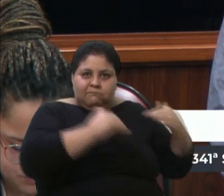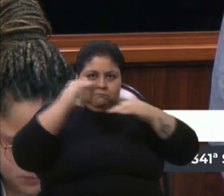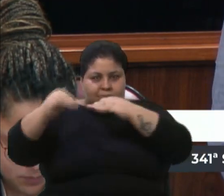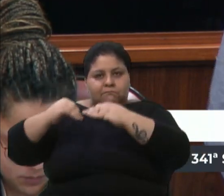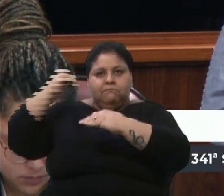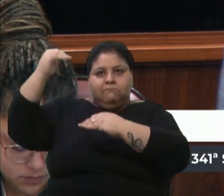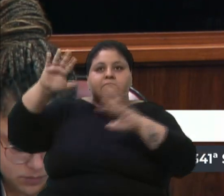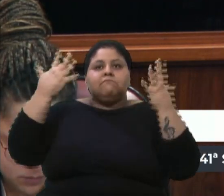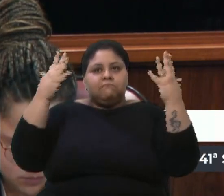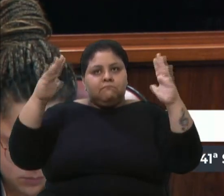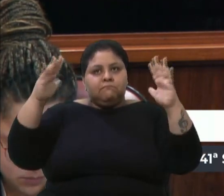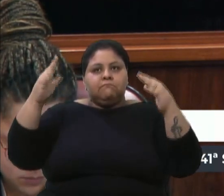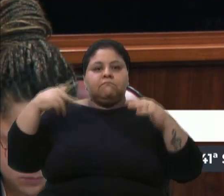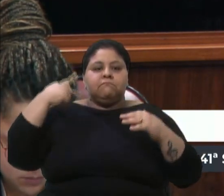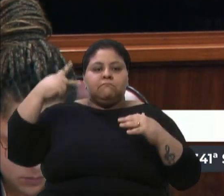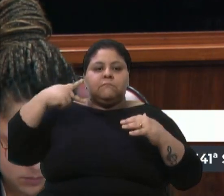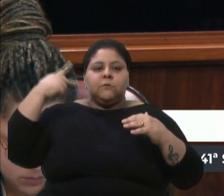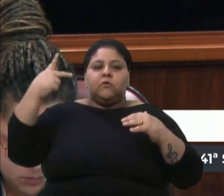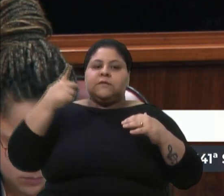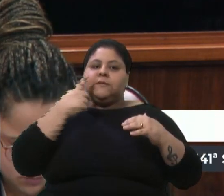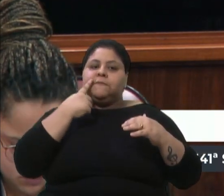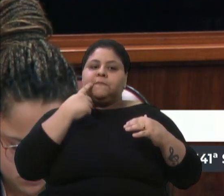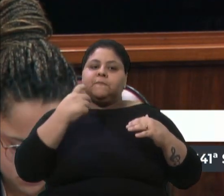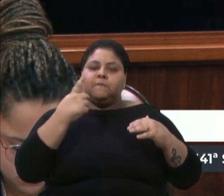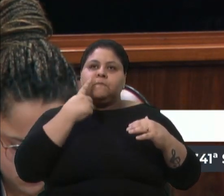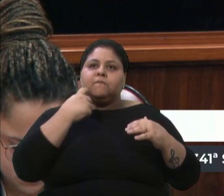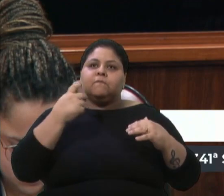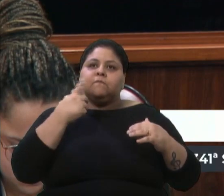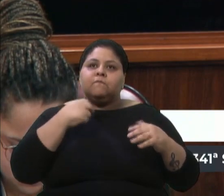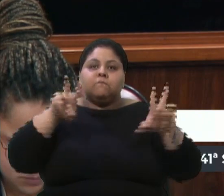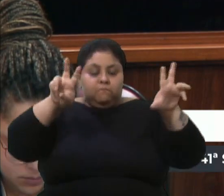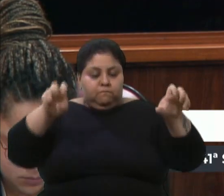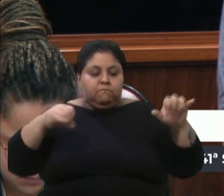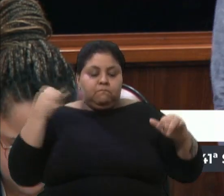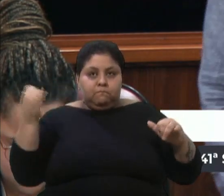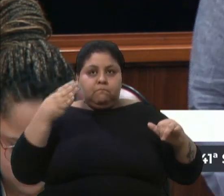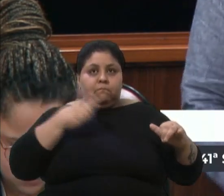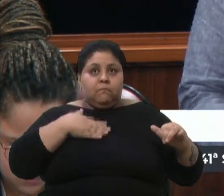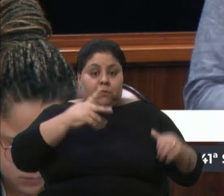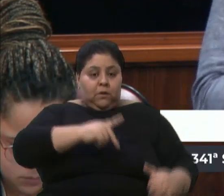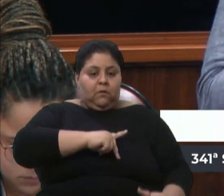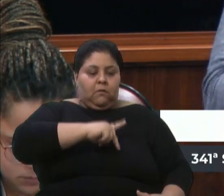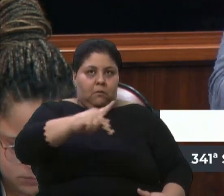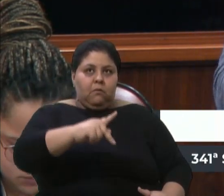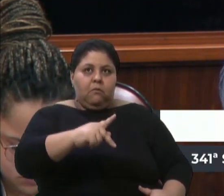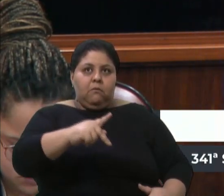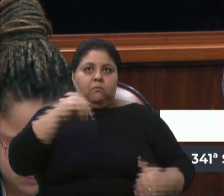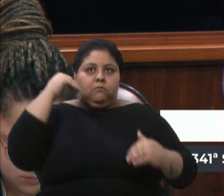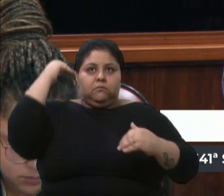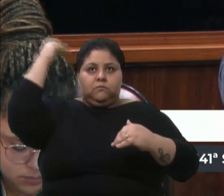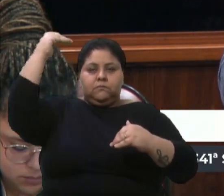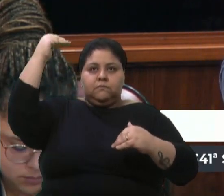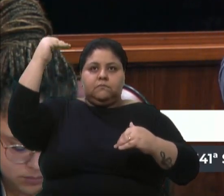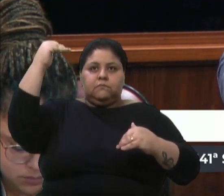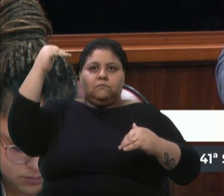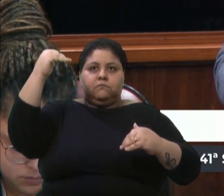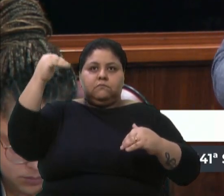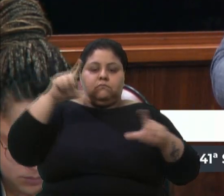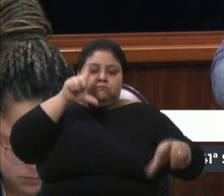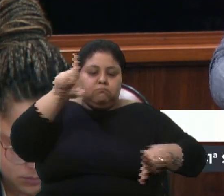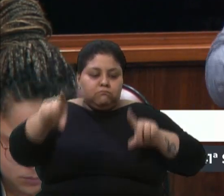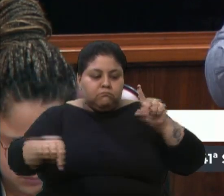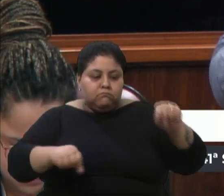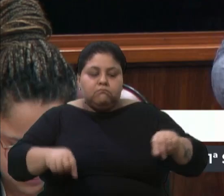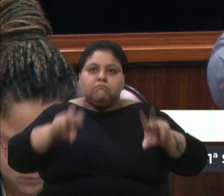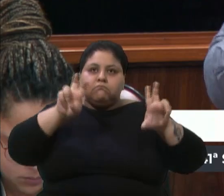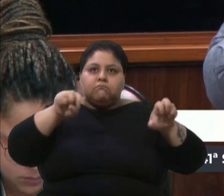e, de fato, esse é um tema muito importante. E eu, que fui presidente do Conselho Municipal de Educação, quero trazer alguns elementos para essa discussão que